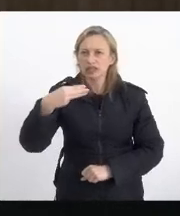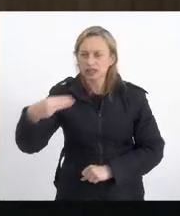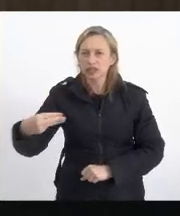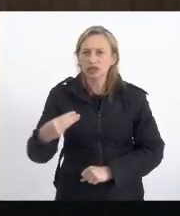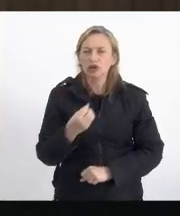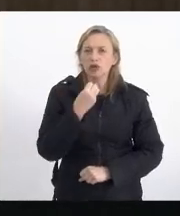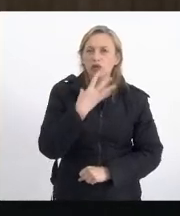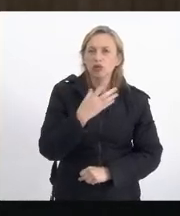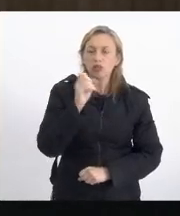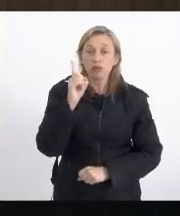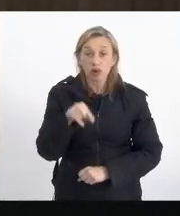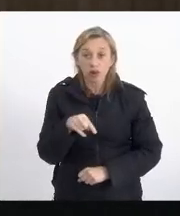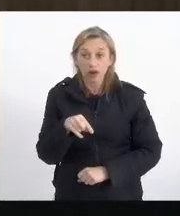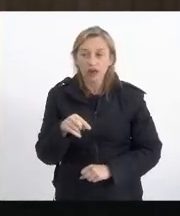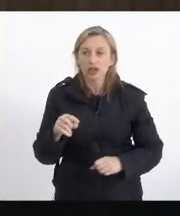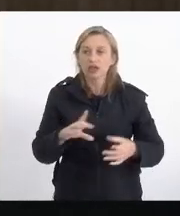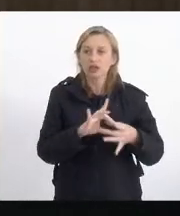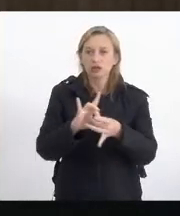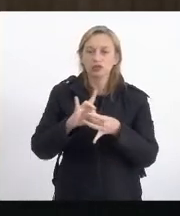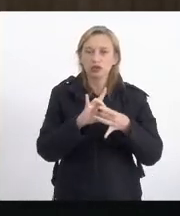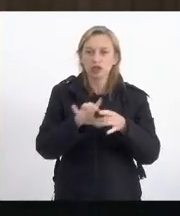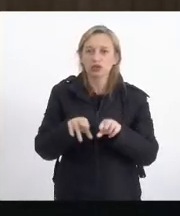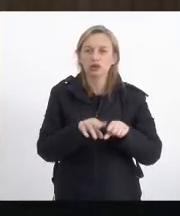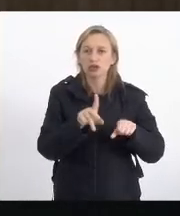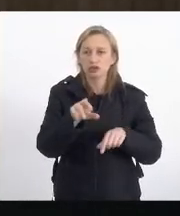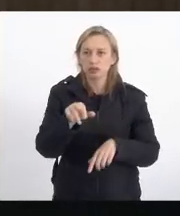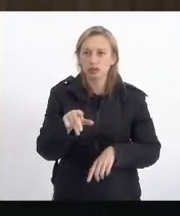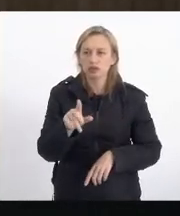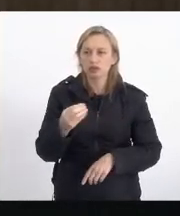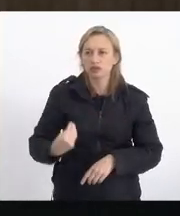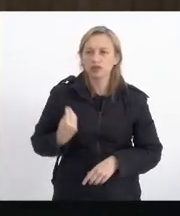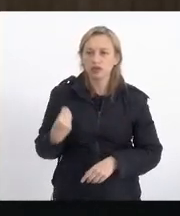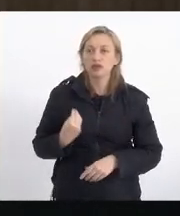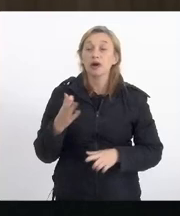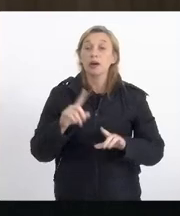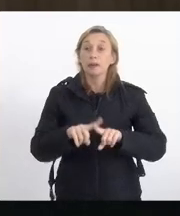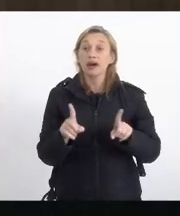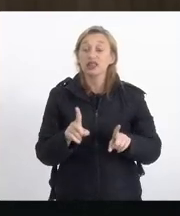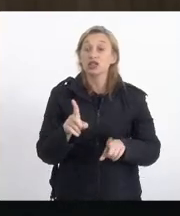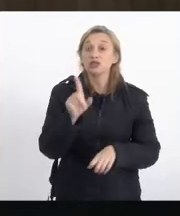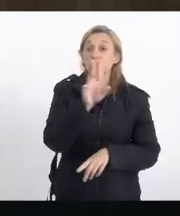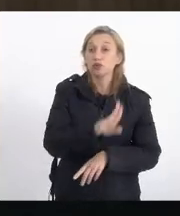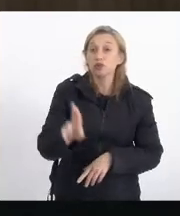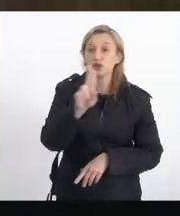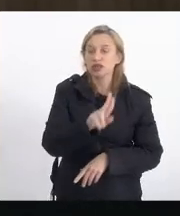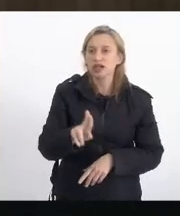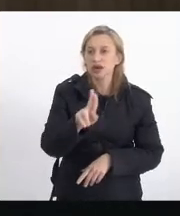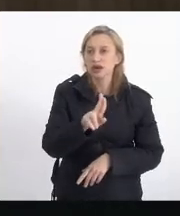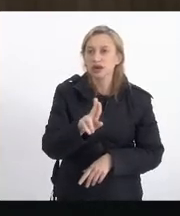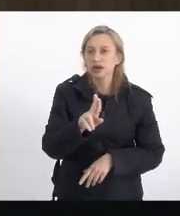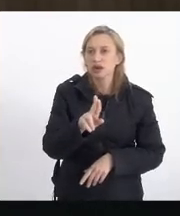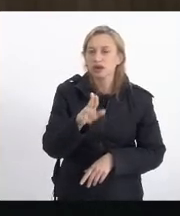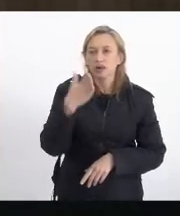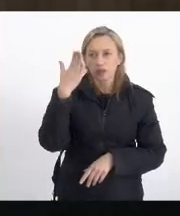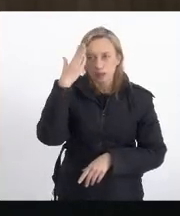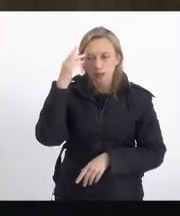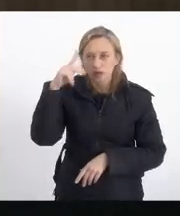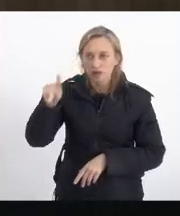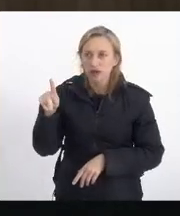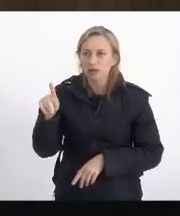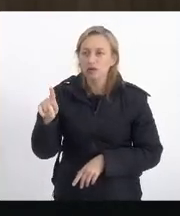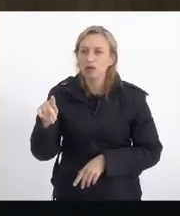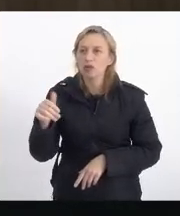quão suave é que os irmãos vivem em união. Mas eu vou fazer o uso de Provérbios 11, em que diz que